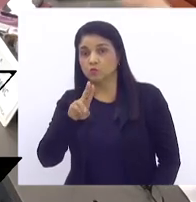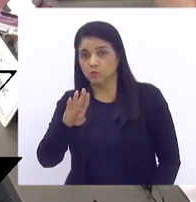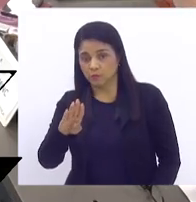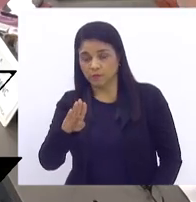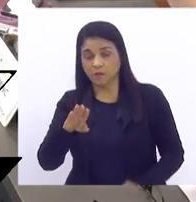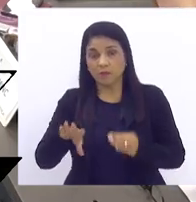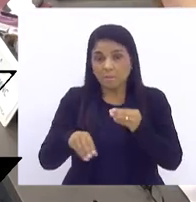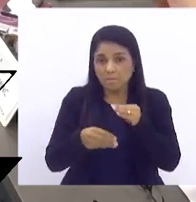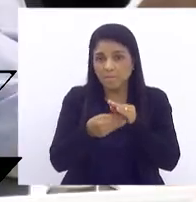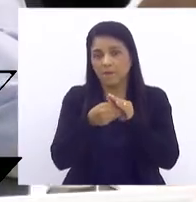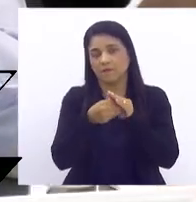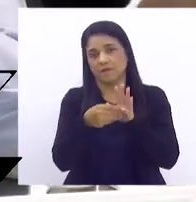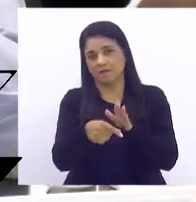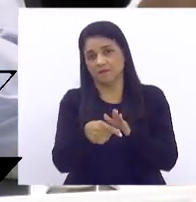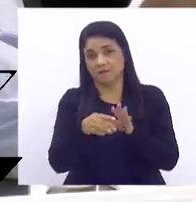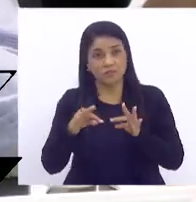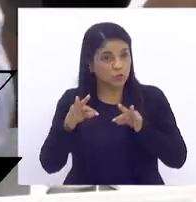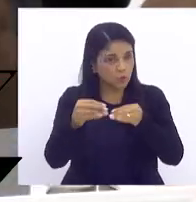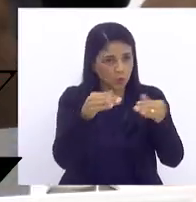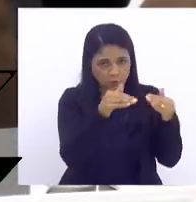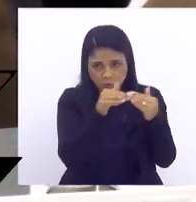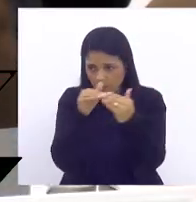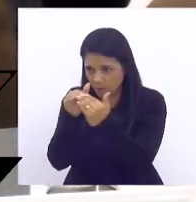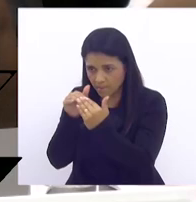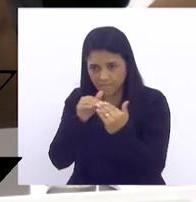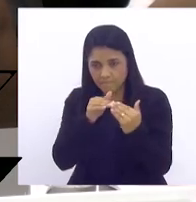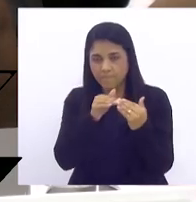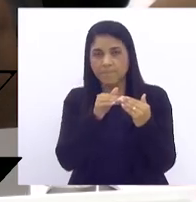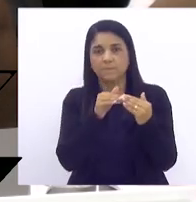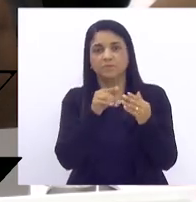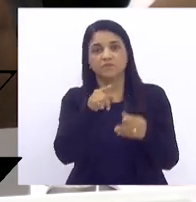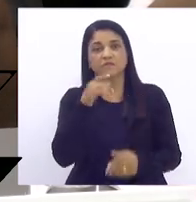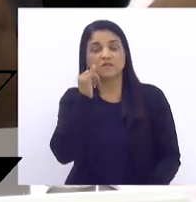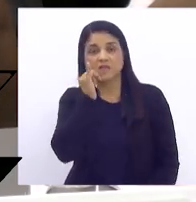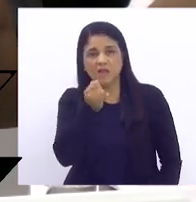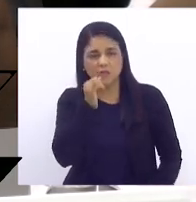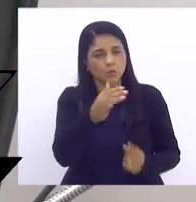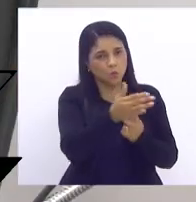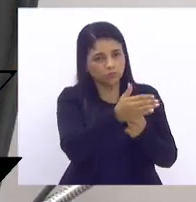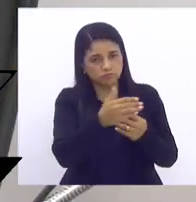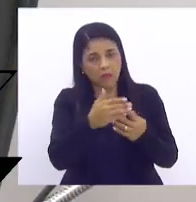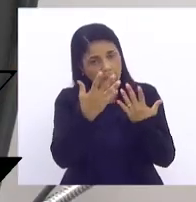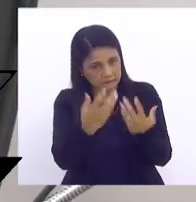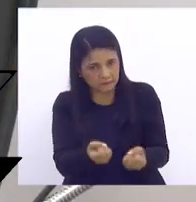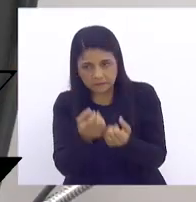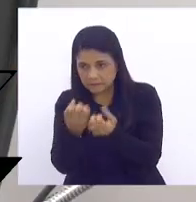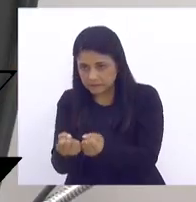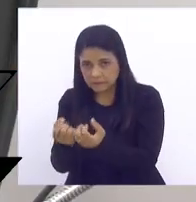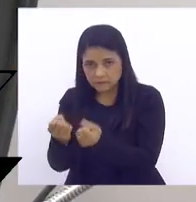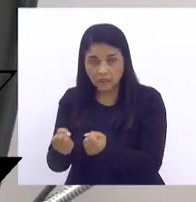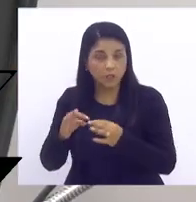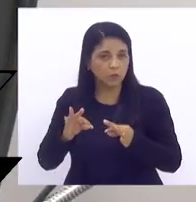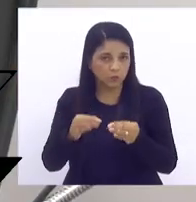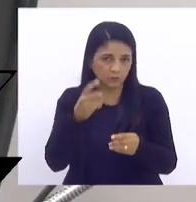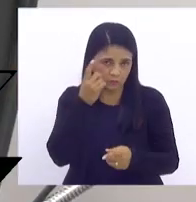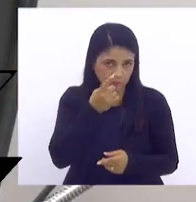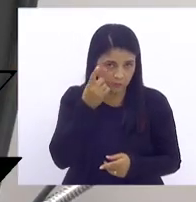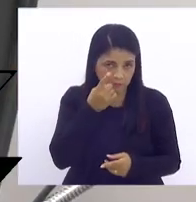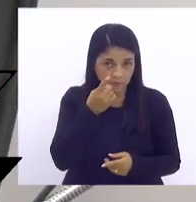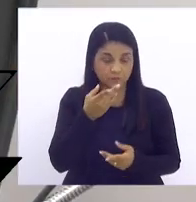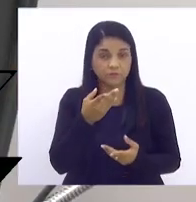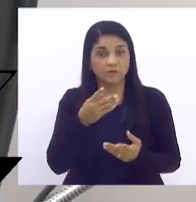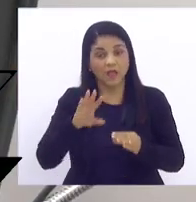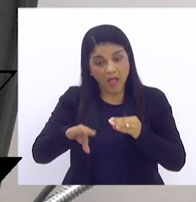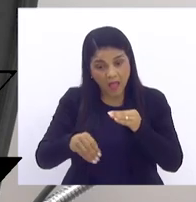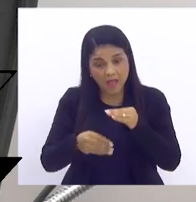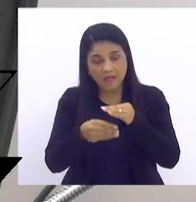isso. Se todos estiverem de acordo, Vossa Excelência, que é o relator, acolher, e todos os deputados da CCJ acolherem, a